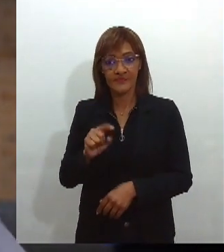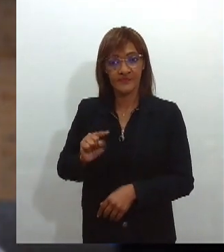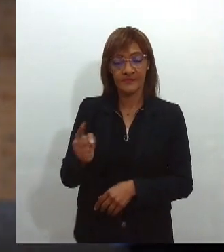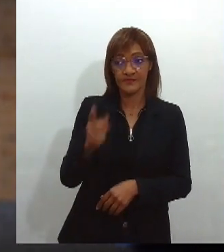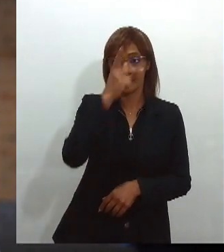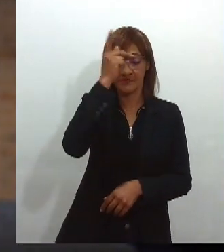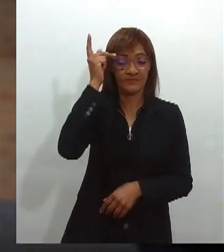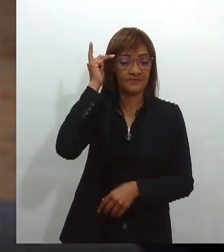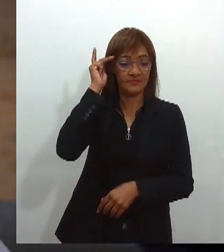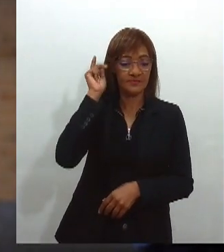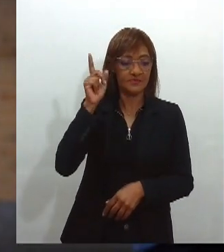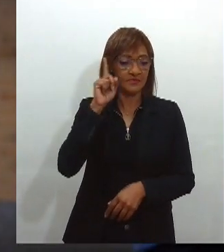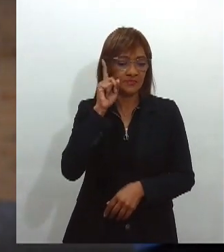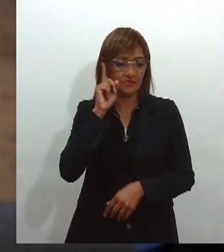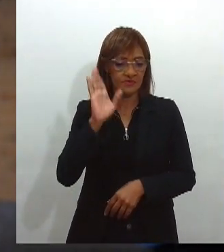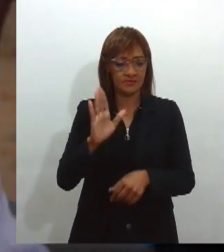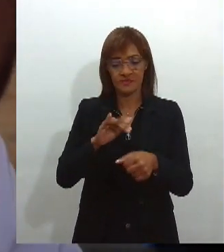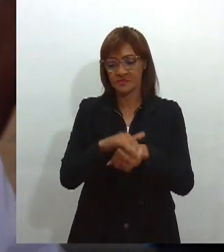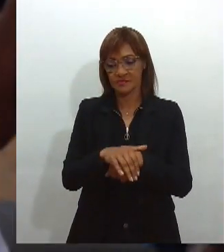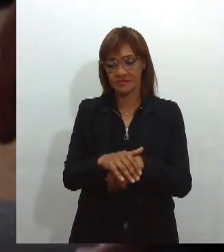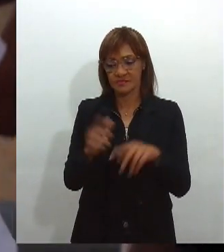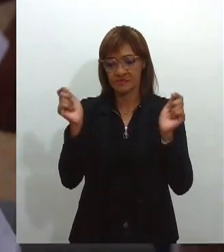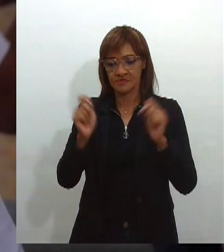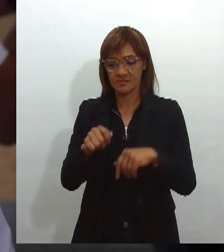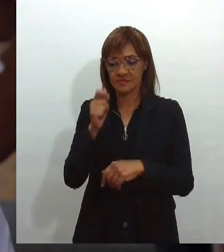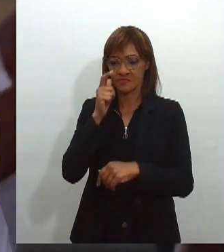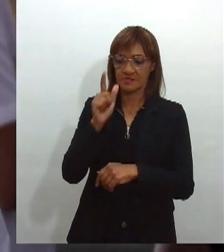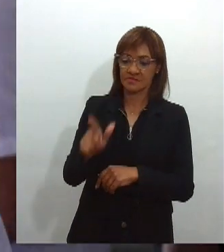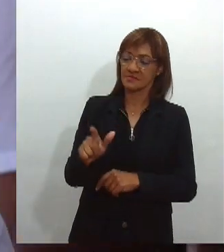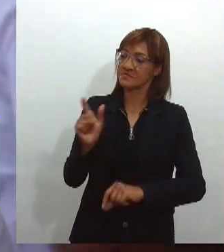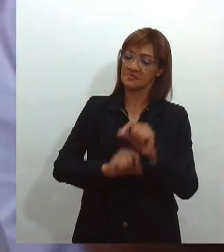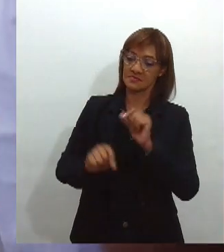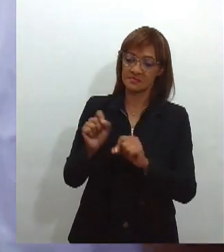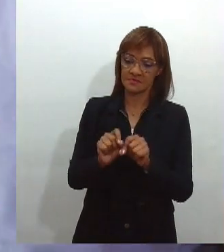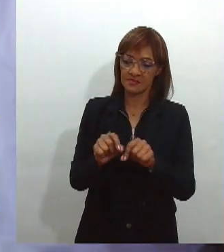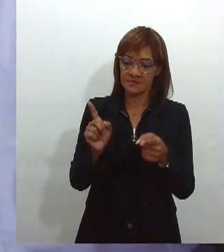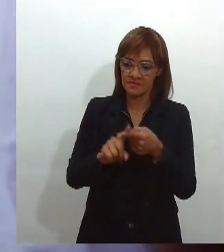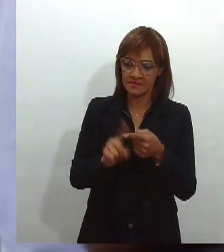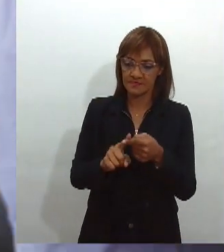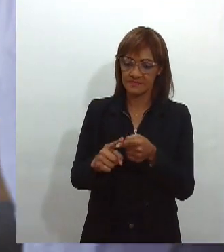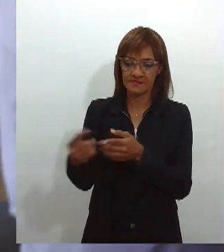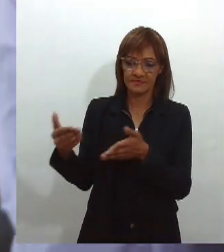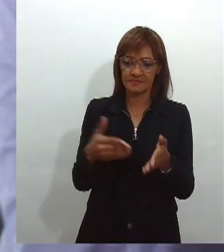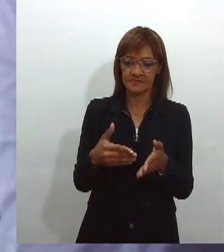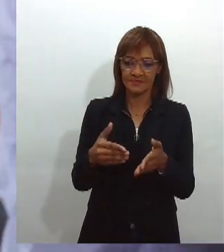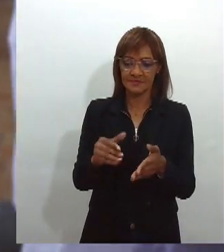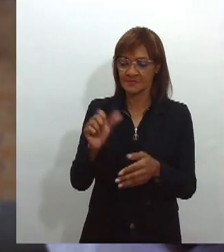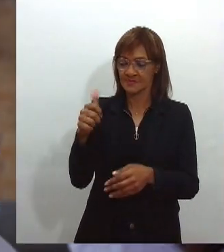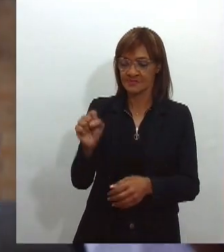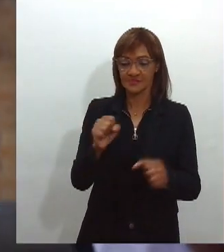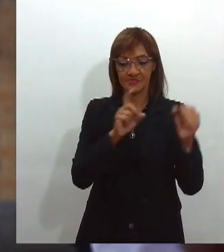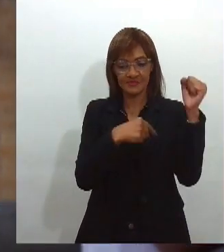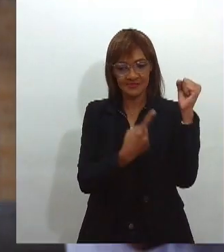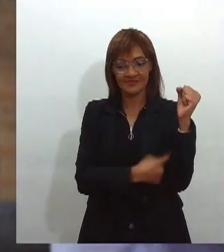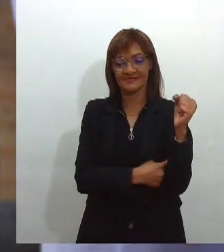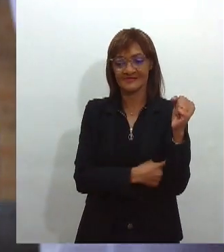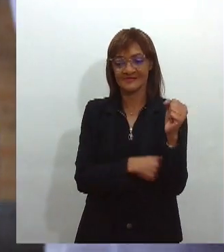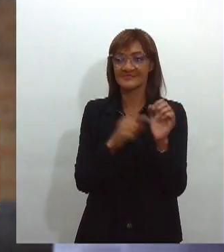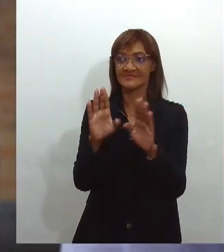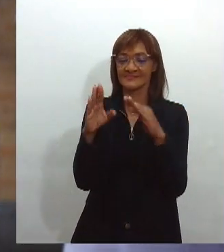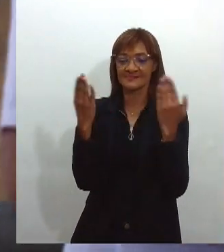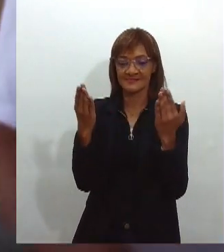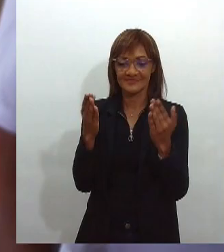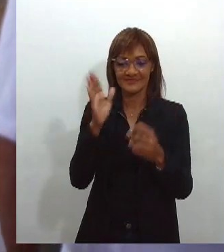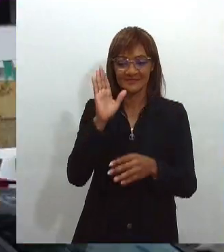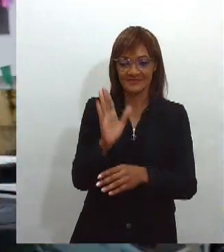governador de estar conseguindo promover cada vez mais e incluir a Zona Norte e o 18 do Forte no circuito sergipano